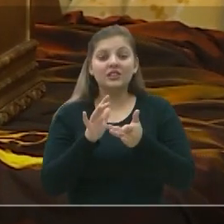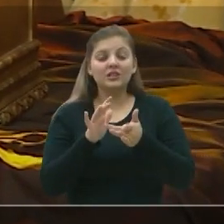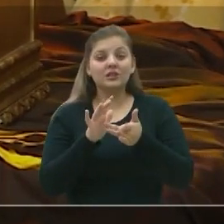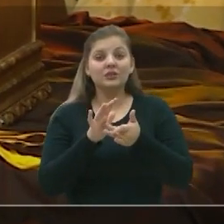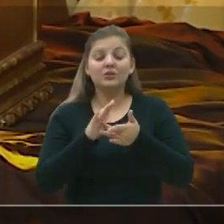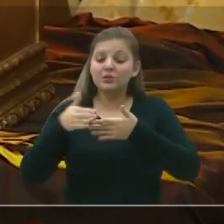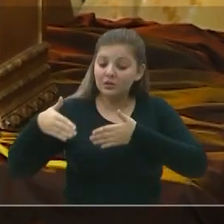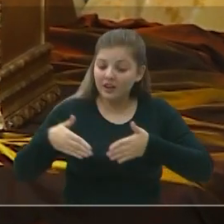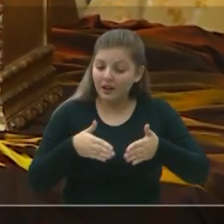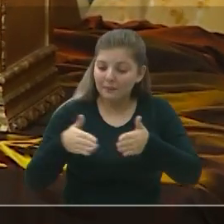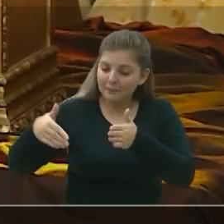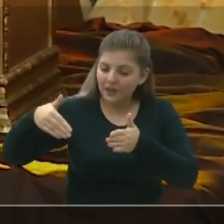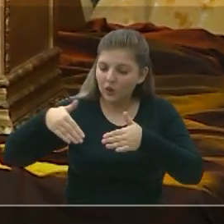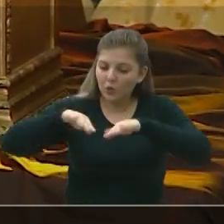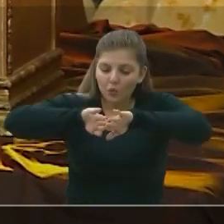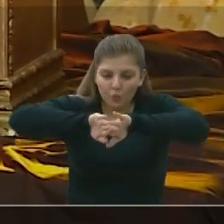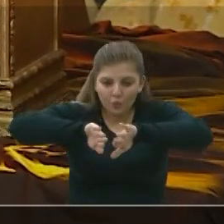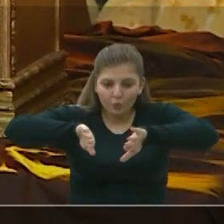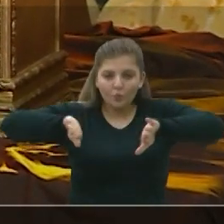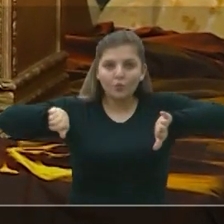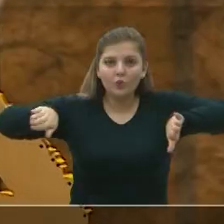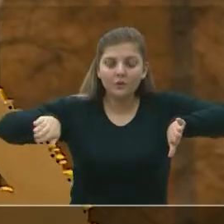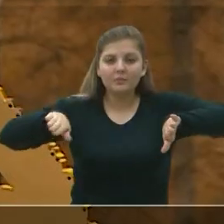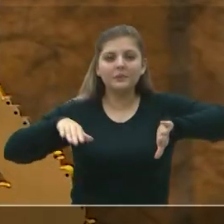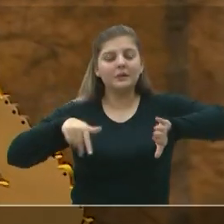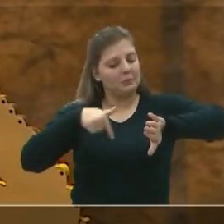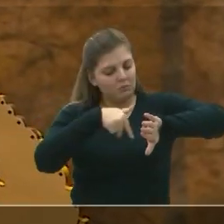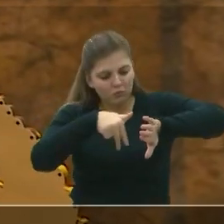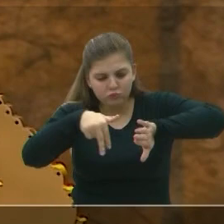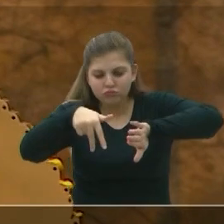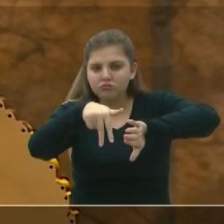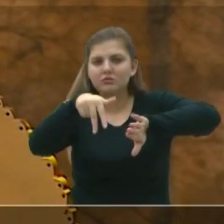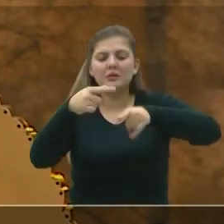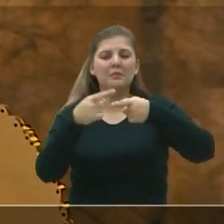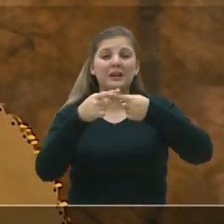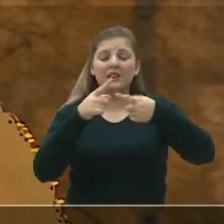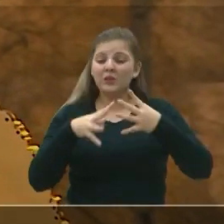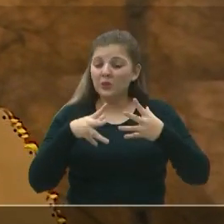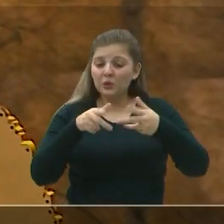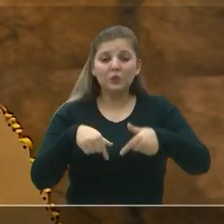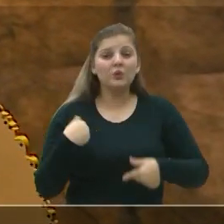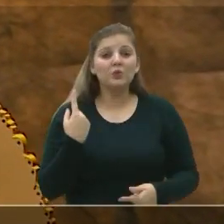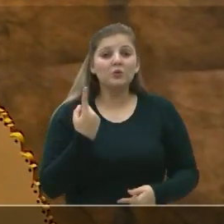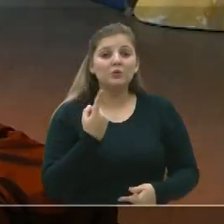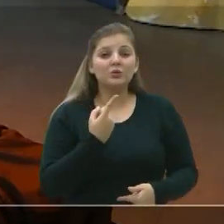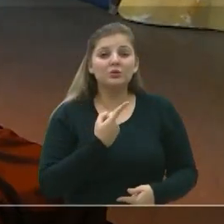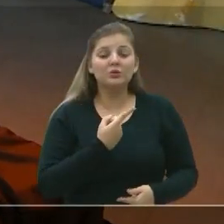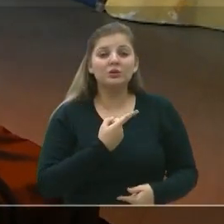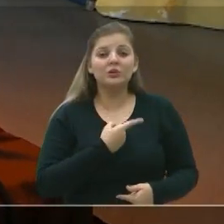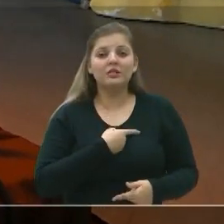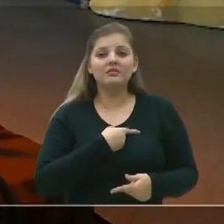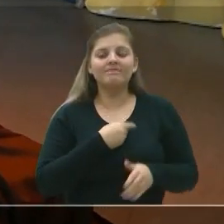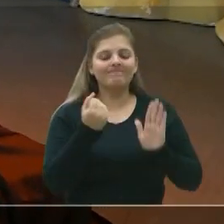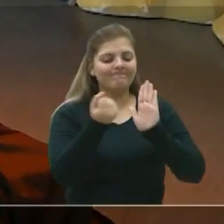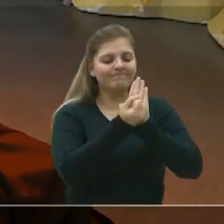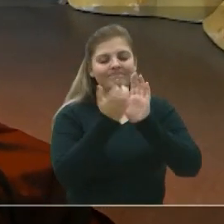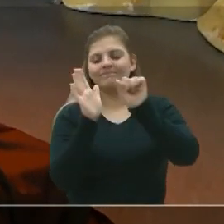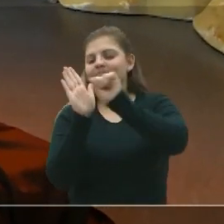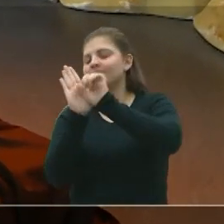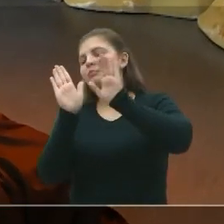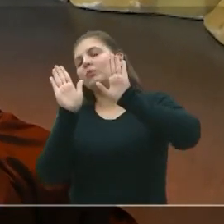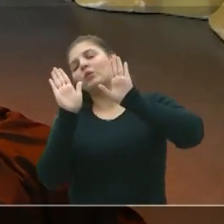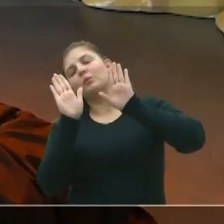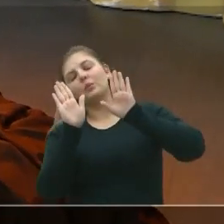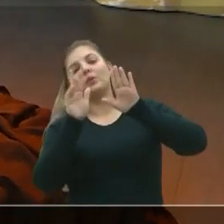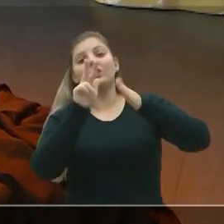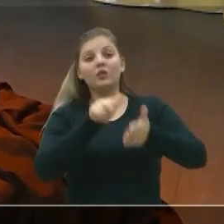o caminho para todos nós. Jesus abriu o caminho para todos nós, morrendo e ressuscitando